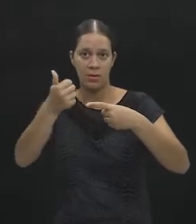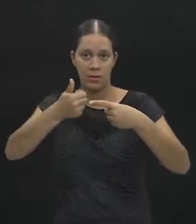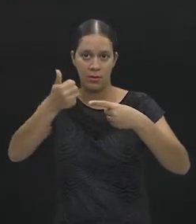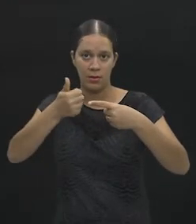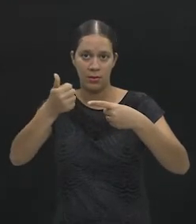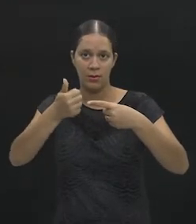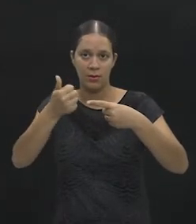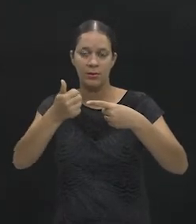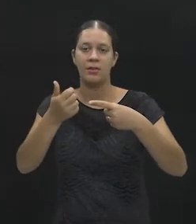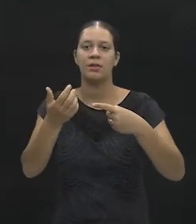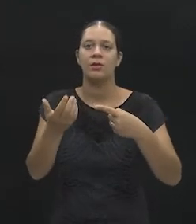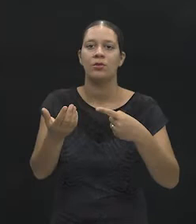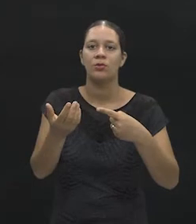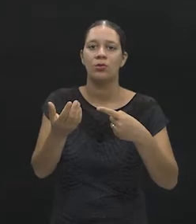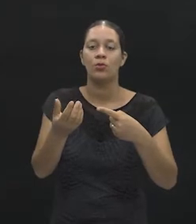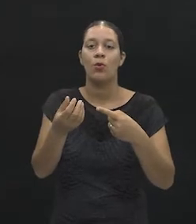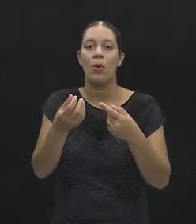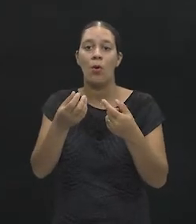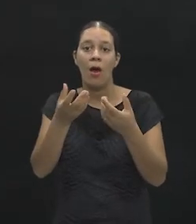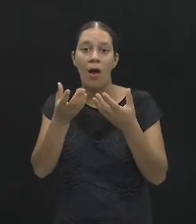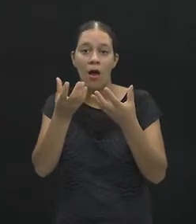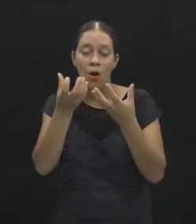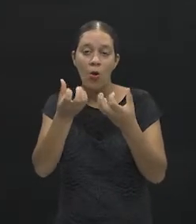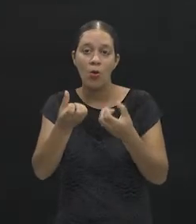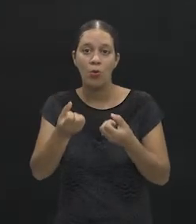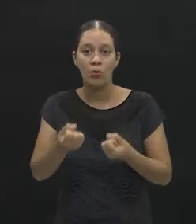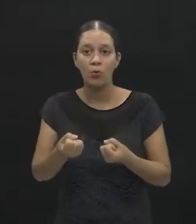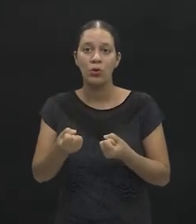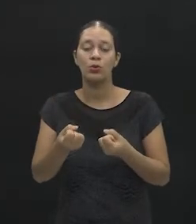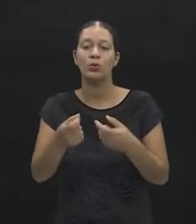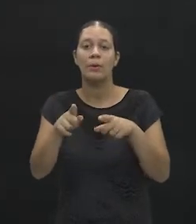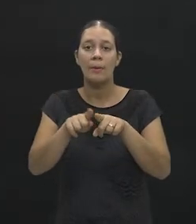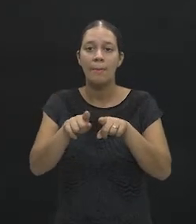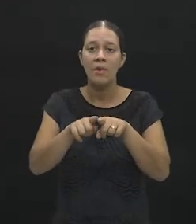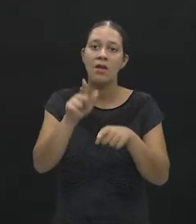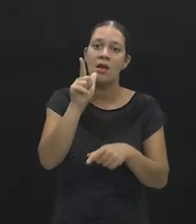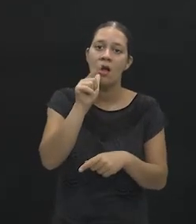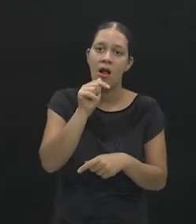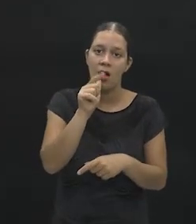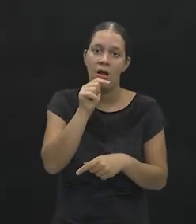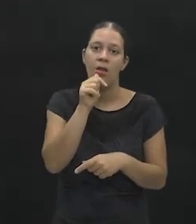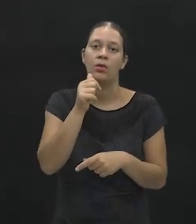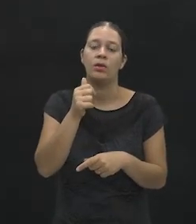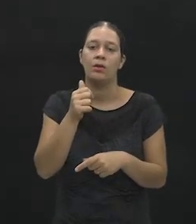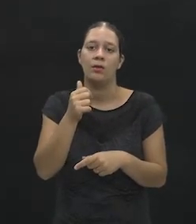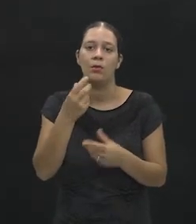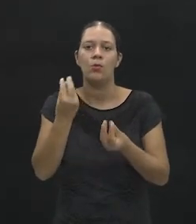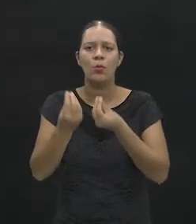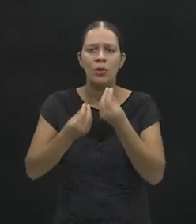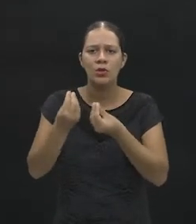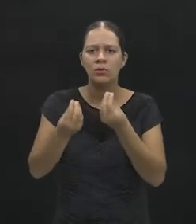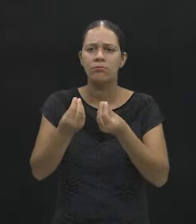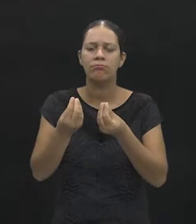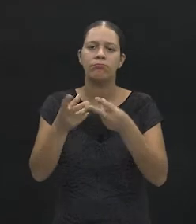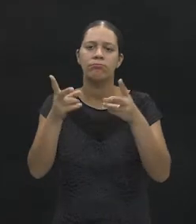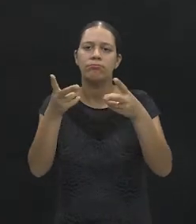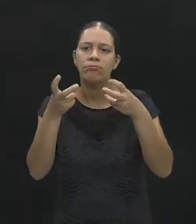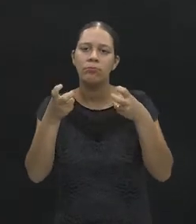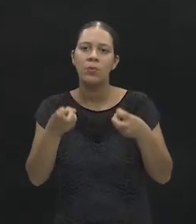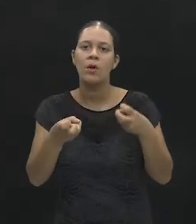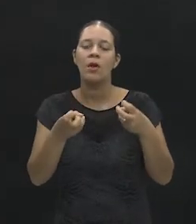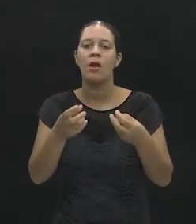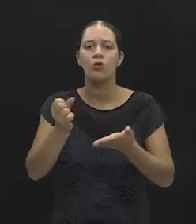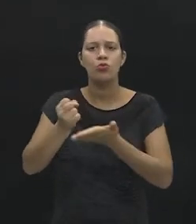um componente, por uma substância no estado sólido e uma substância no estado líquido. O grande lance aqui é o seguinte,